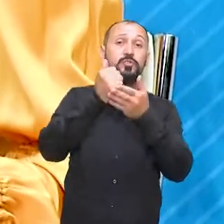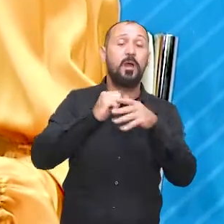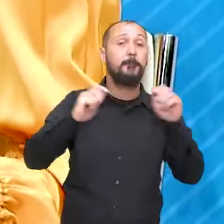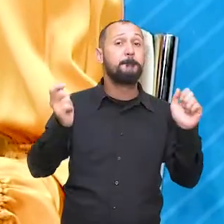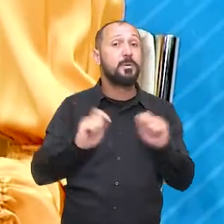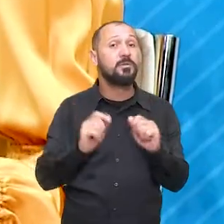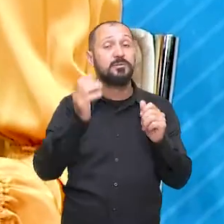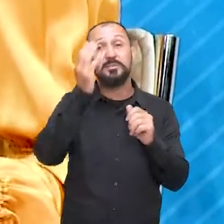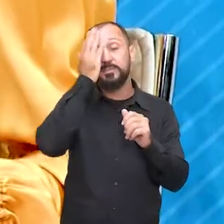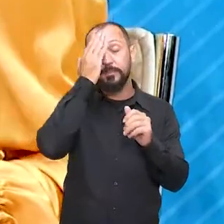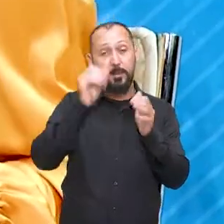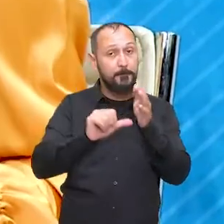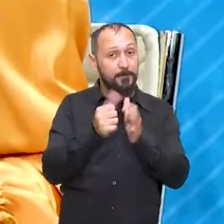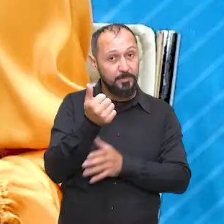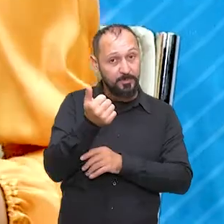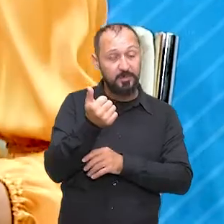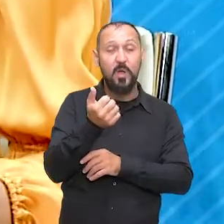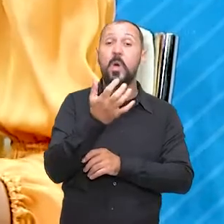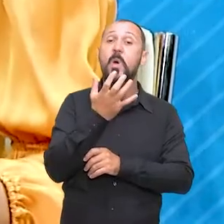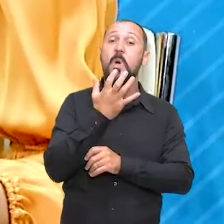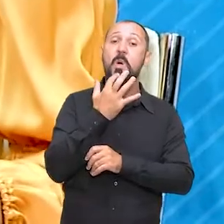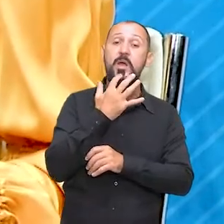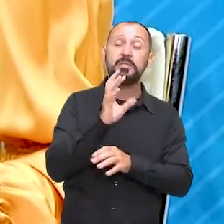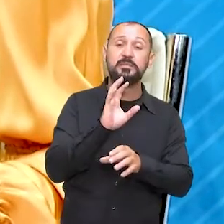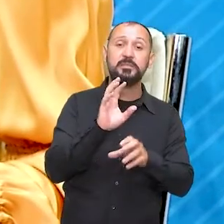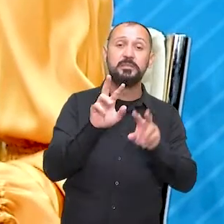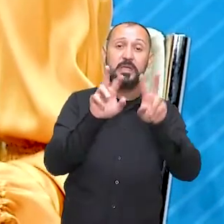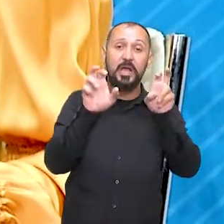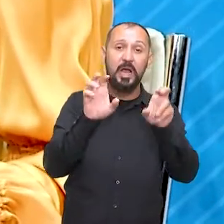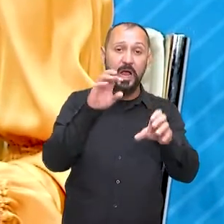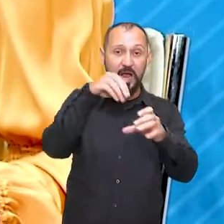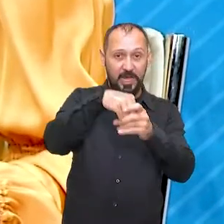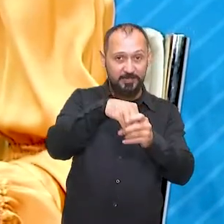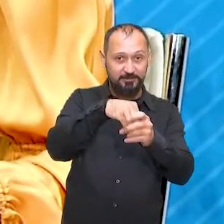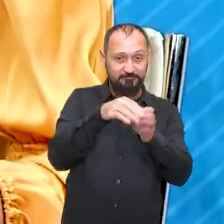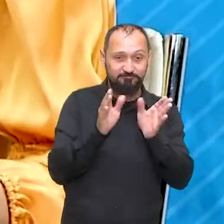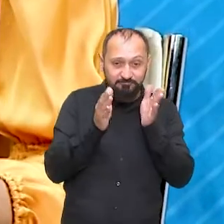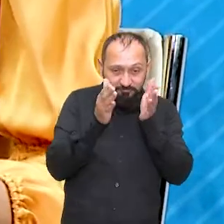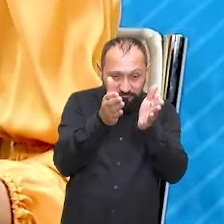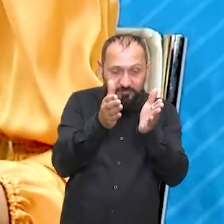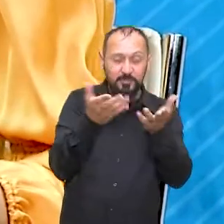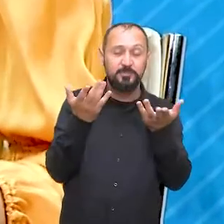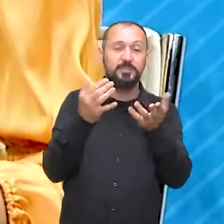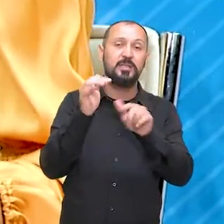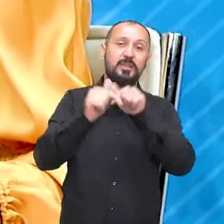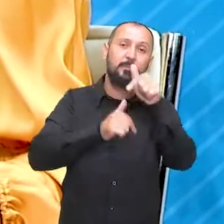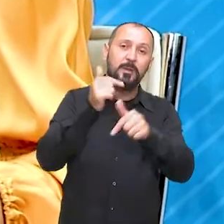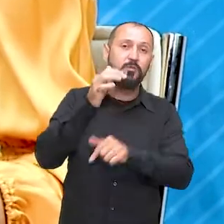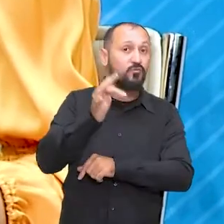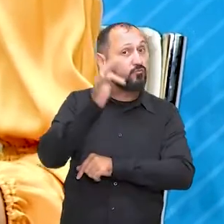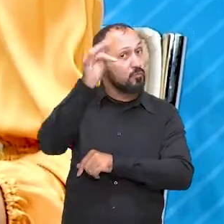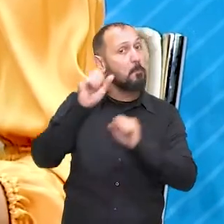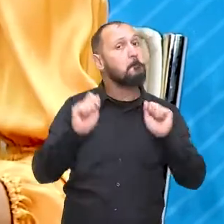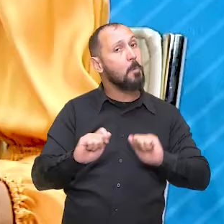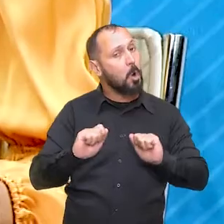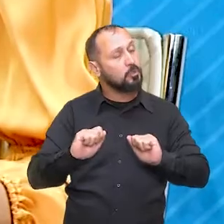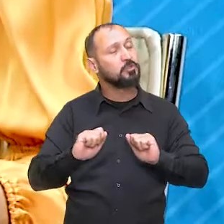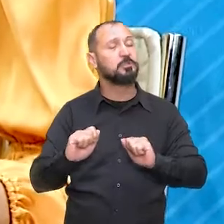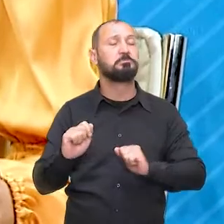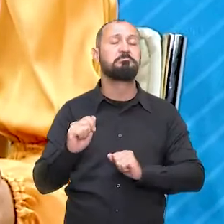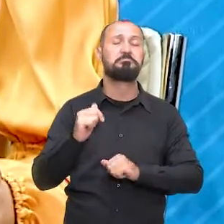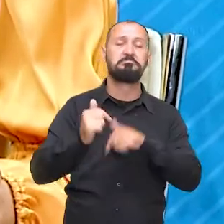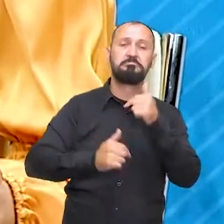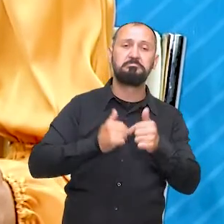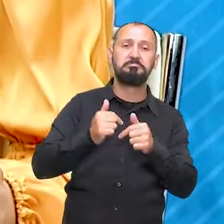atuar. E a comissão, ela te dá essa possibilidade, primeiro, de você conhecer a área, né, de